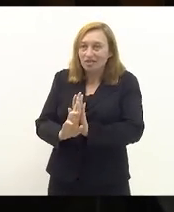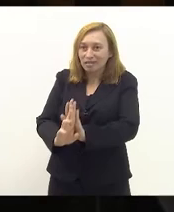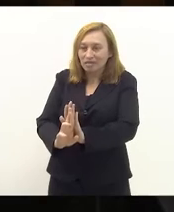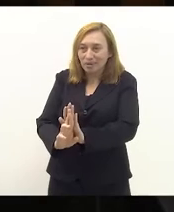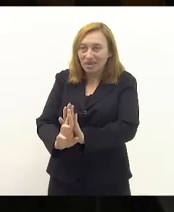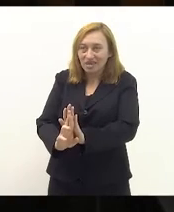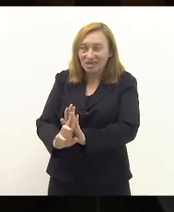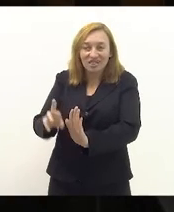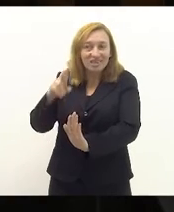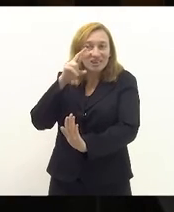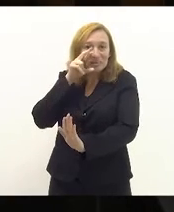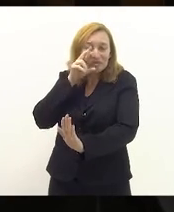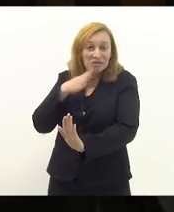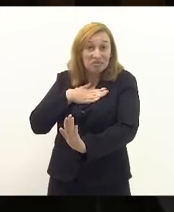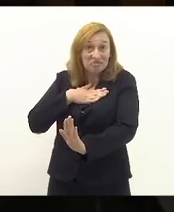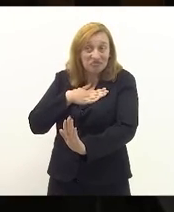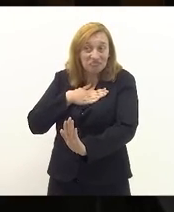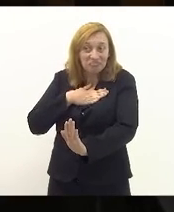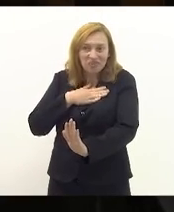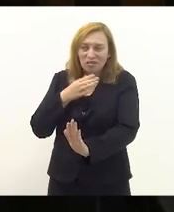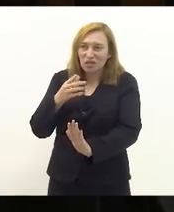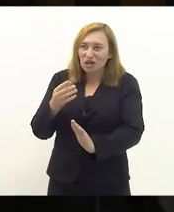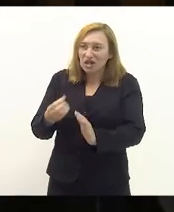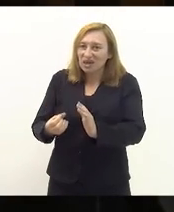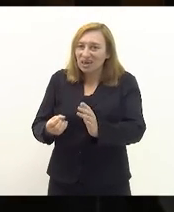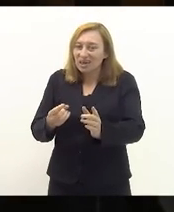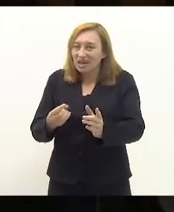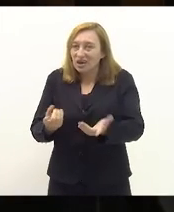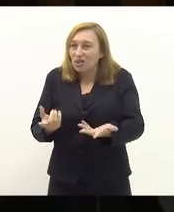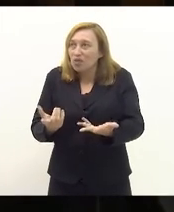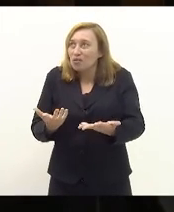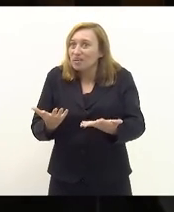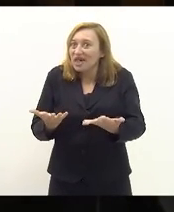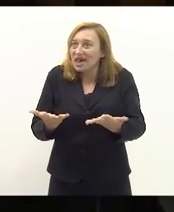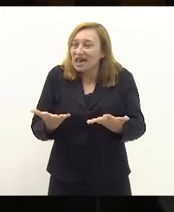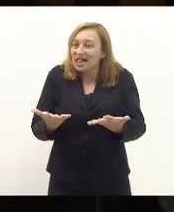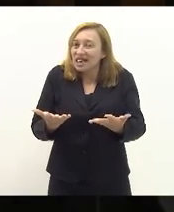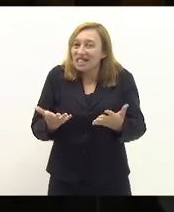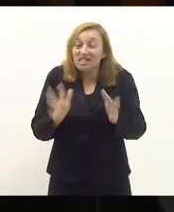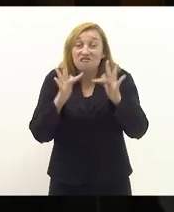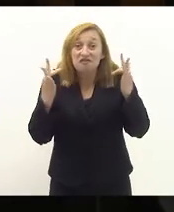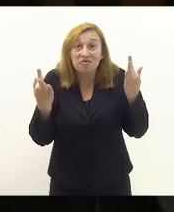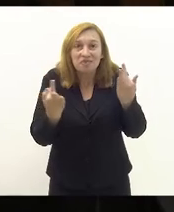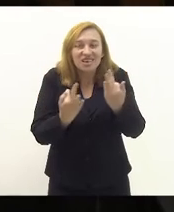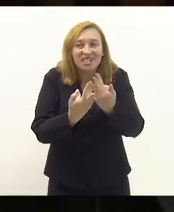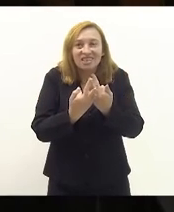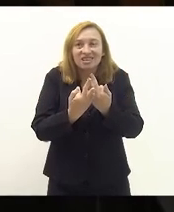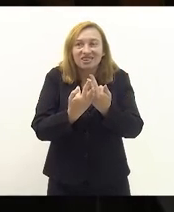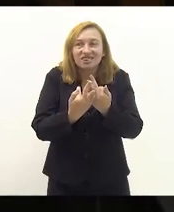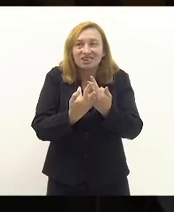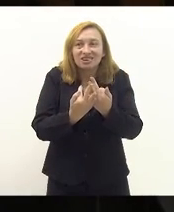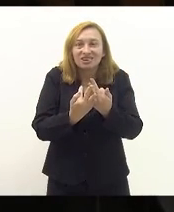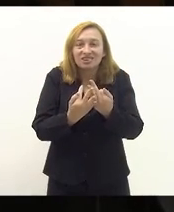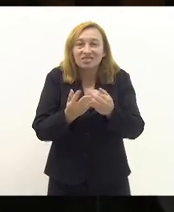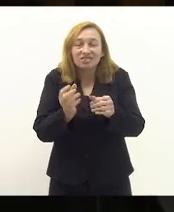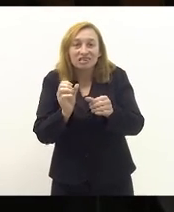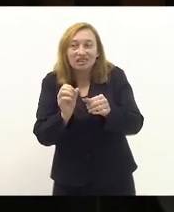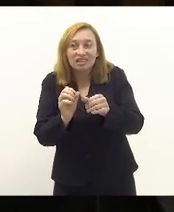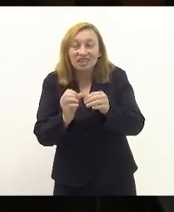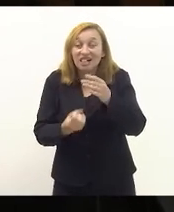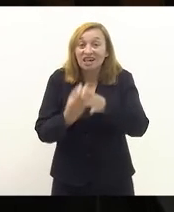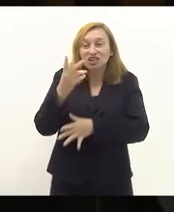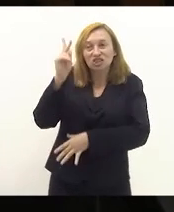Não é o não foi uma grata surpresa no passado pelo contrário essa família vem fazendo história